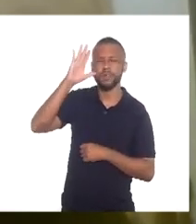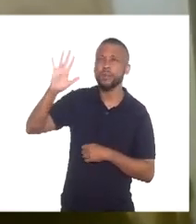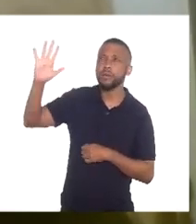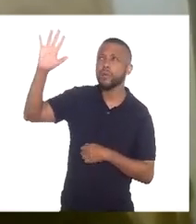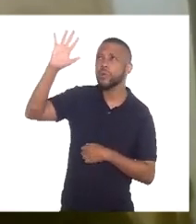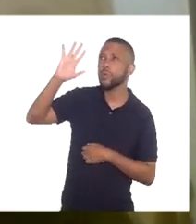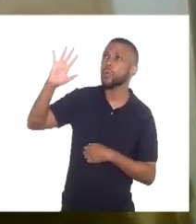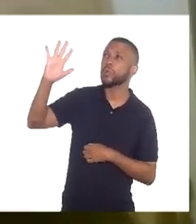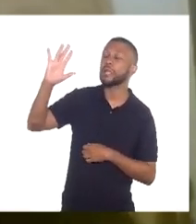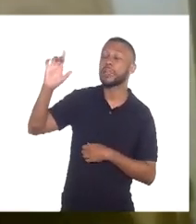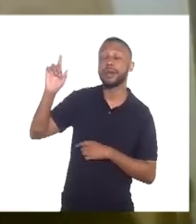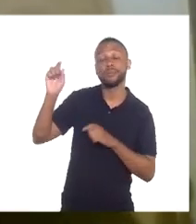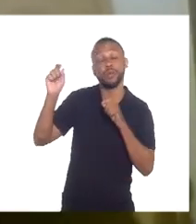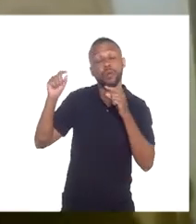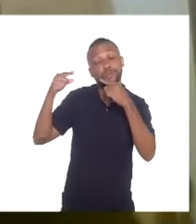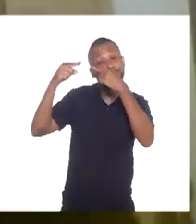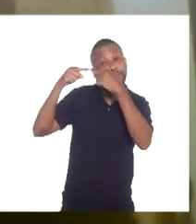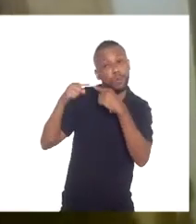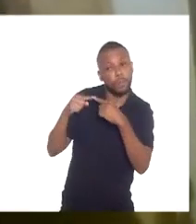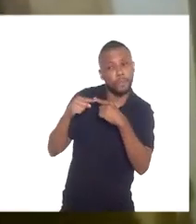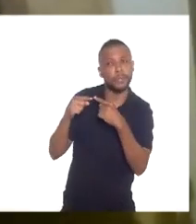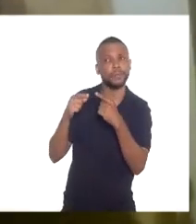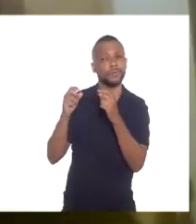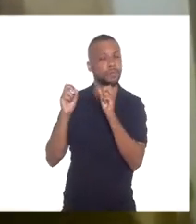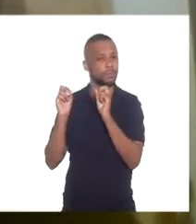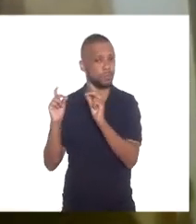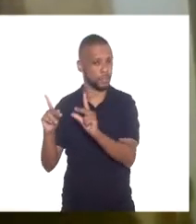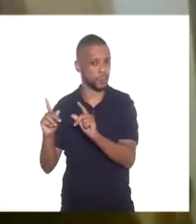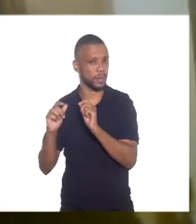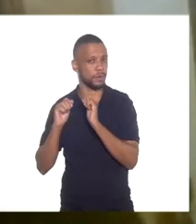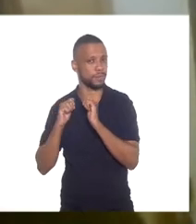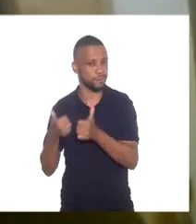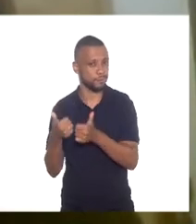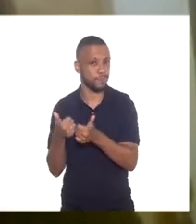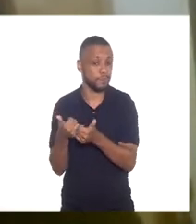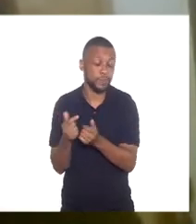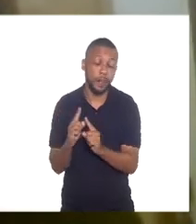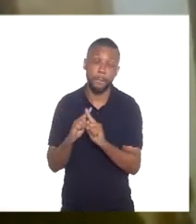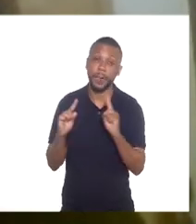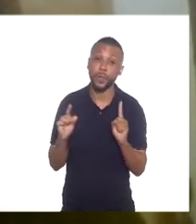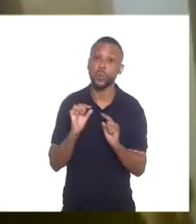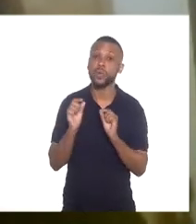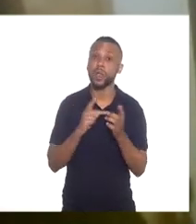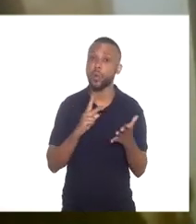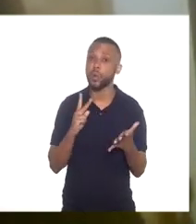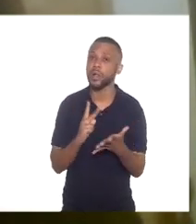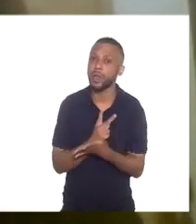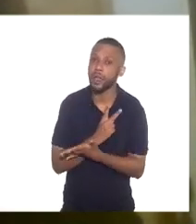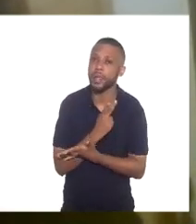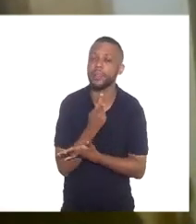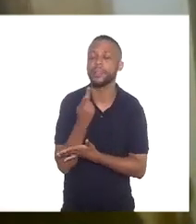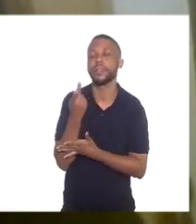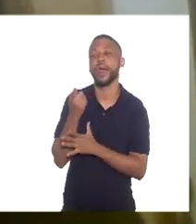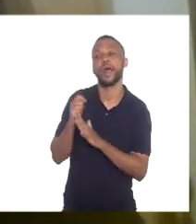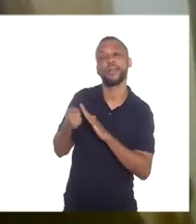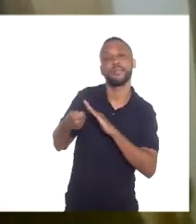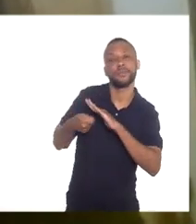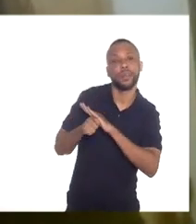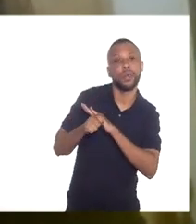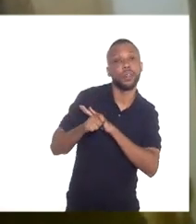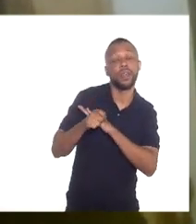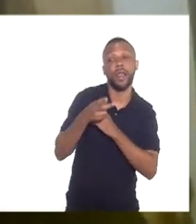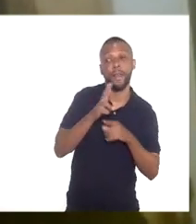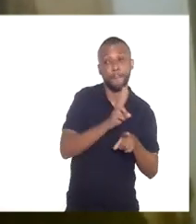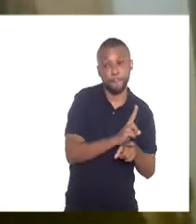fazer um sentido maior. Né? Porque o que eu não vejo é ativos, vamos dizer assim, cedidos para